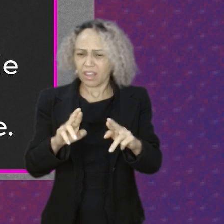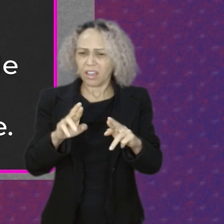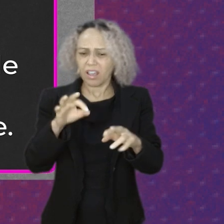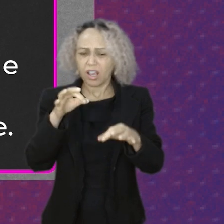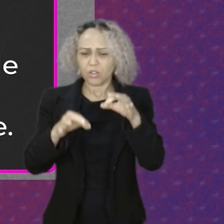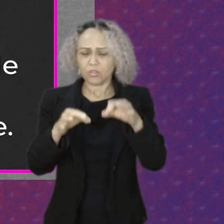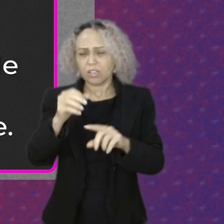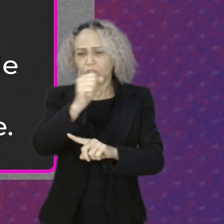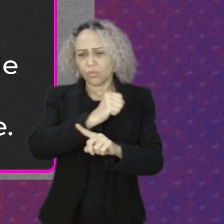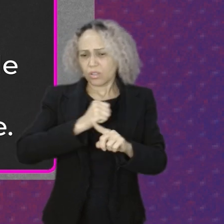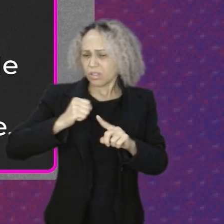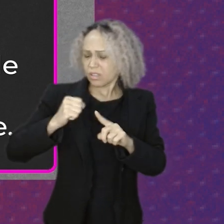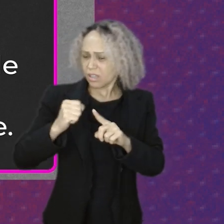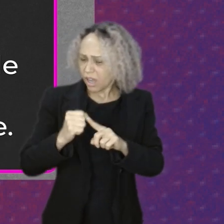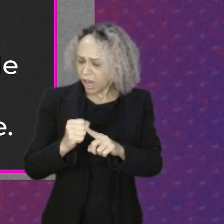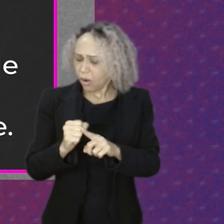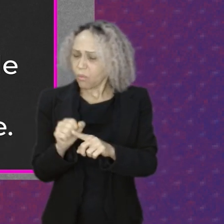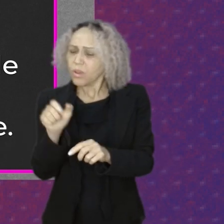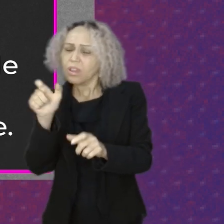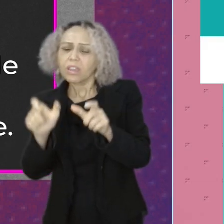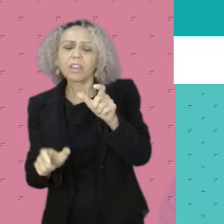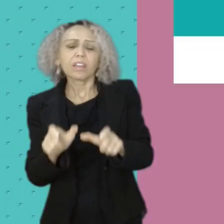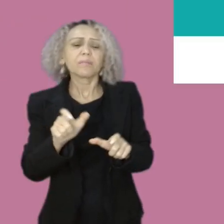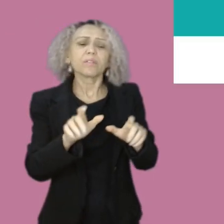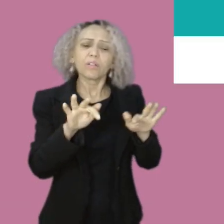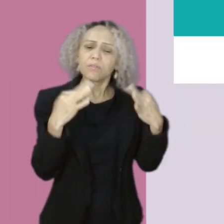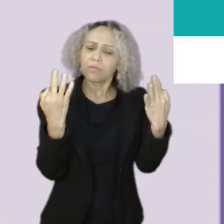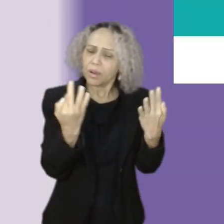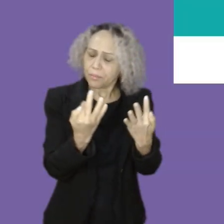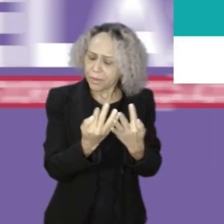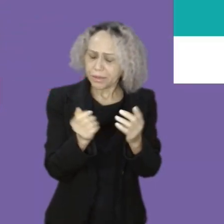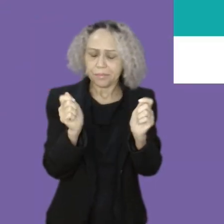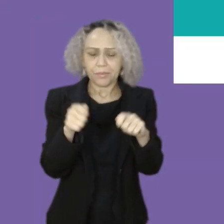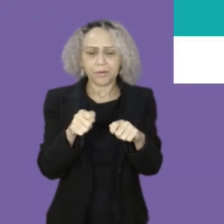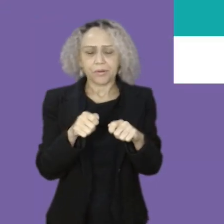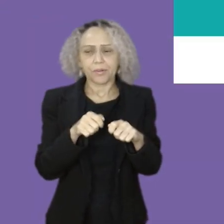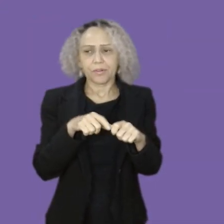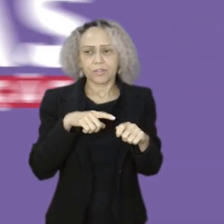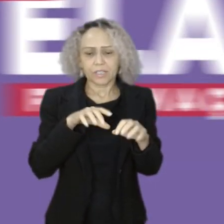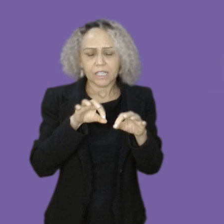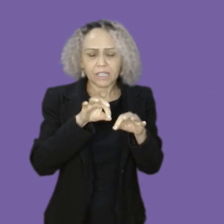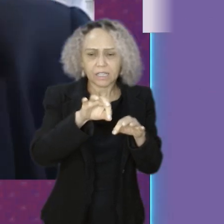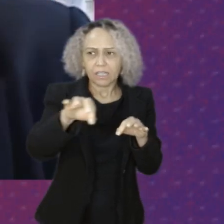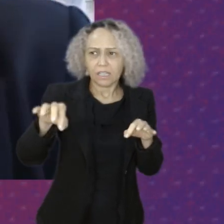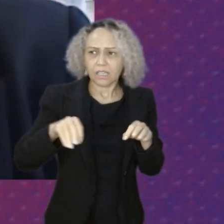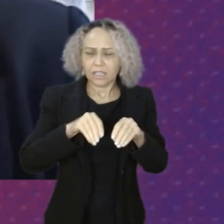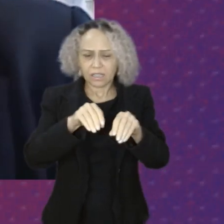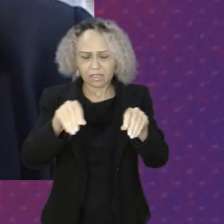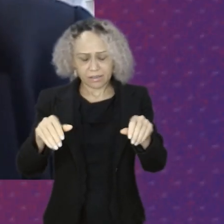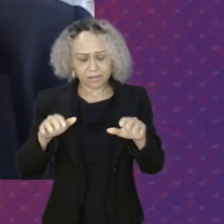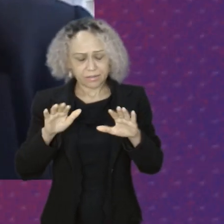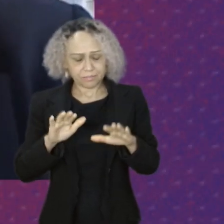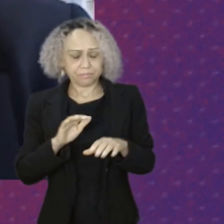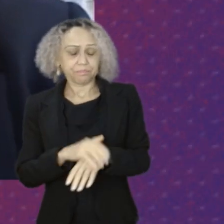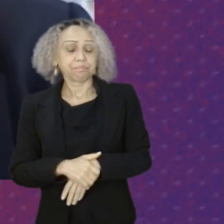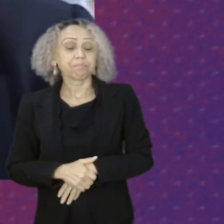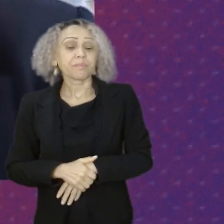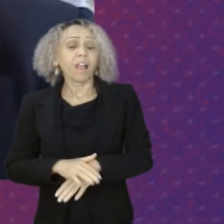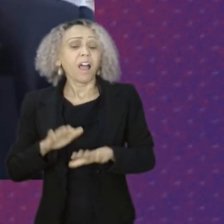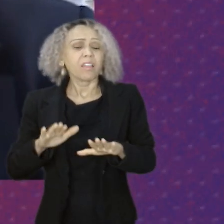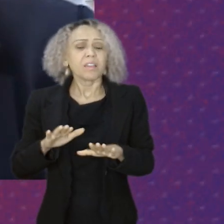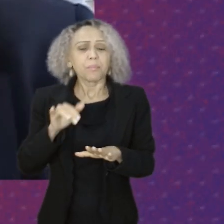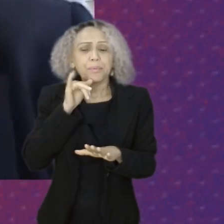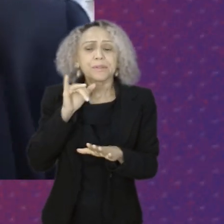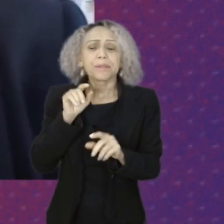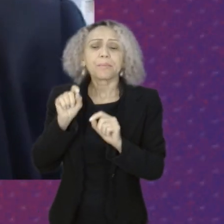produtividade para essas pessoas e famílias que têm o acesso à terra. Muitas vezes a função social de ter aquela